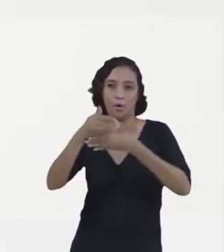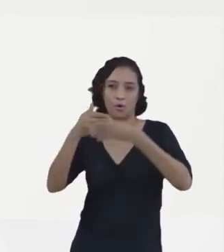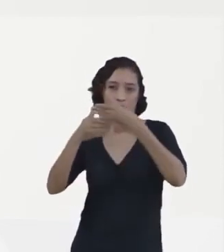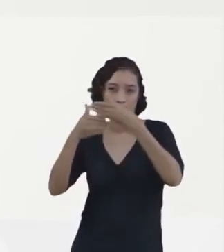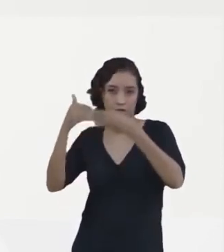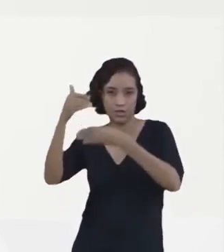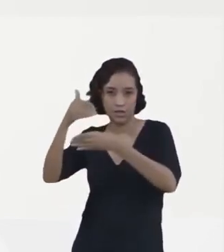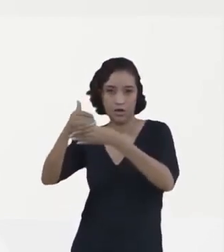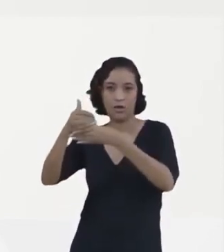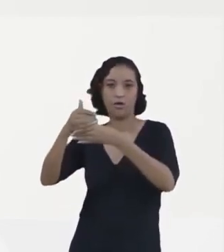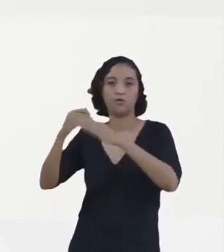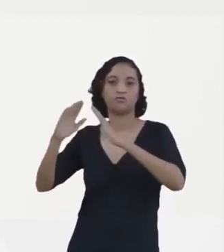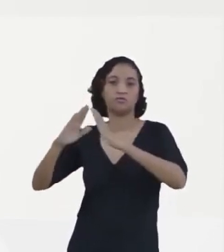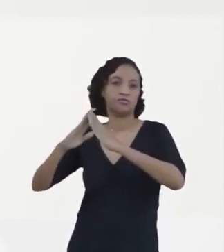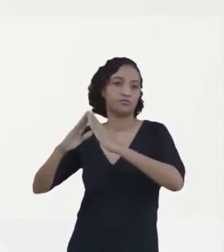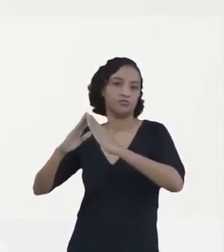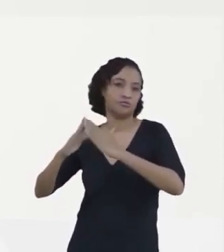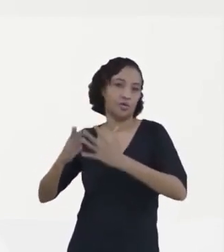móveis. Também temos as